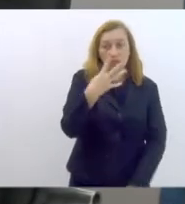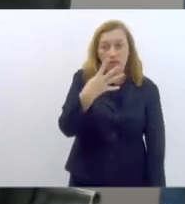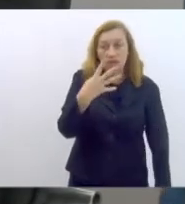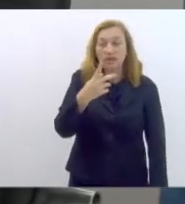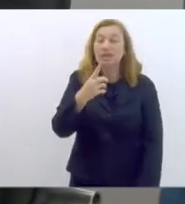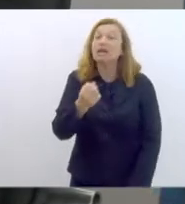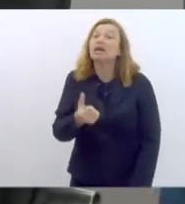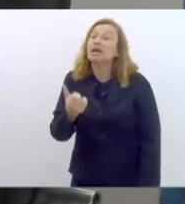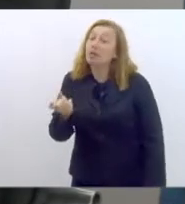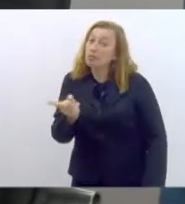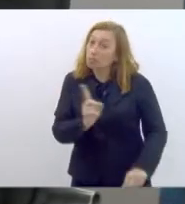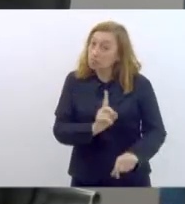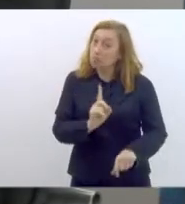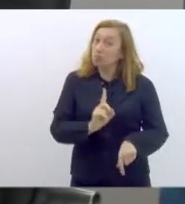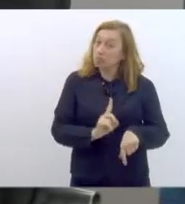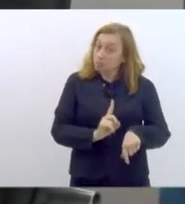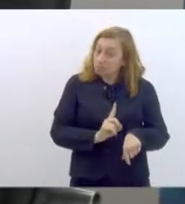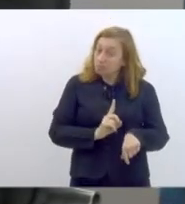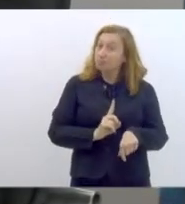a pouco,